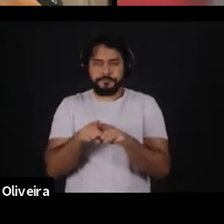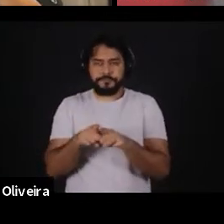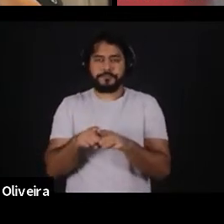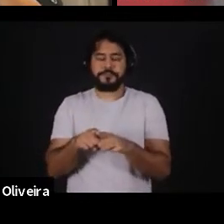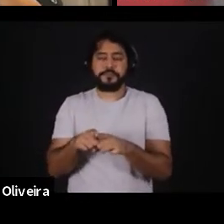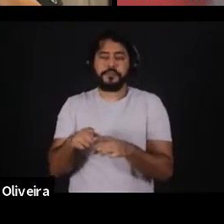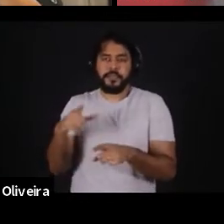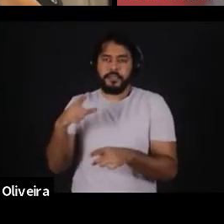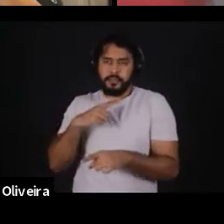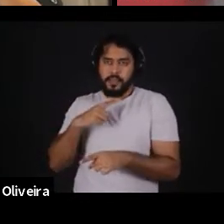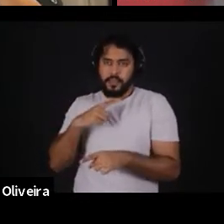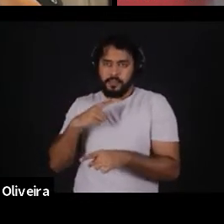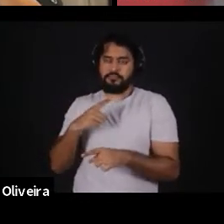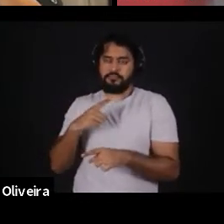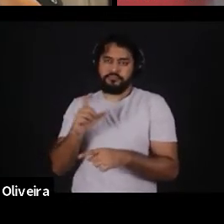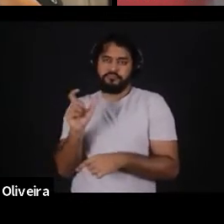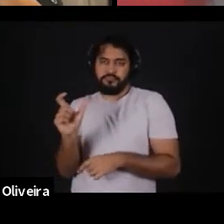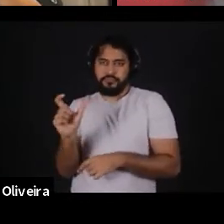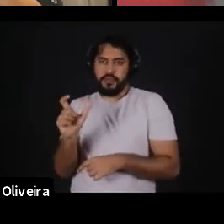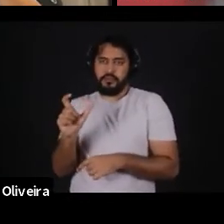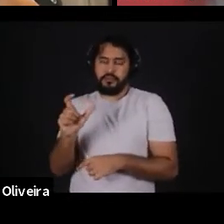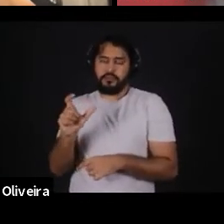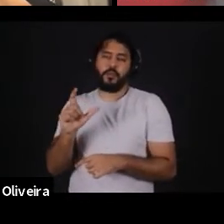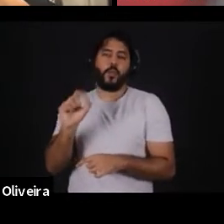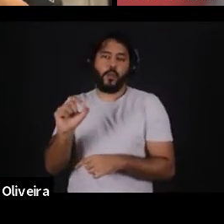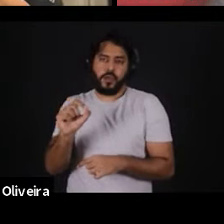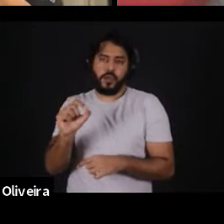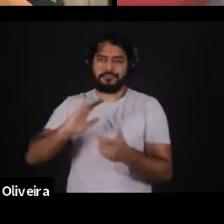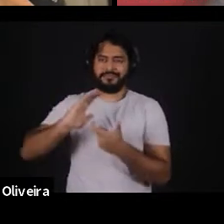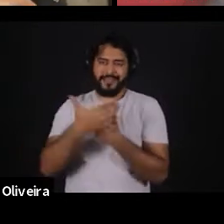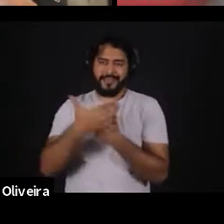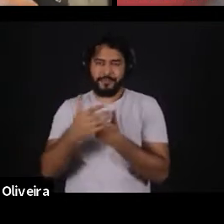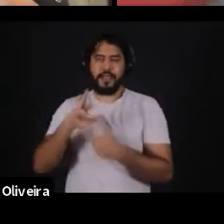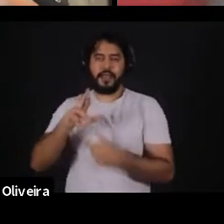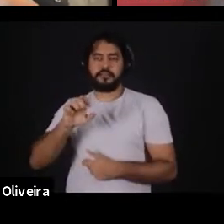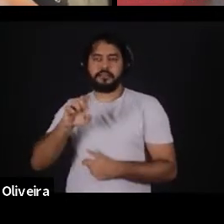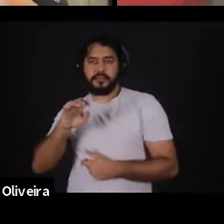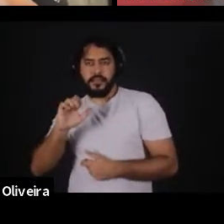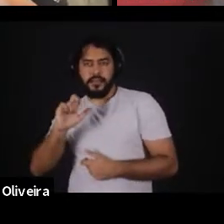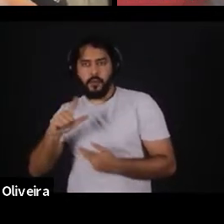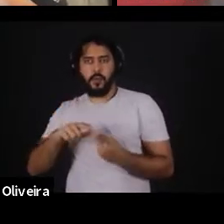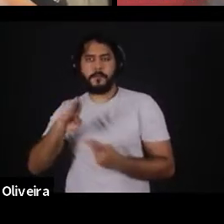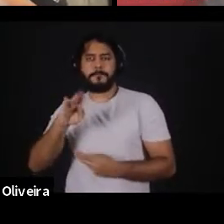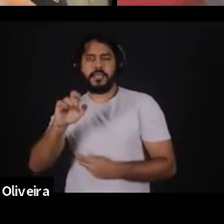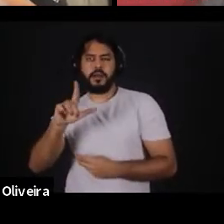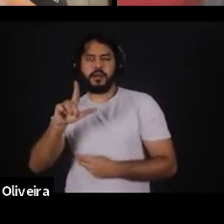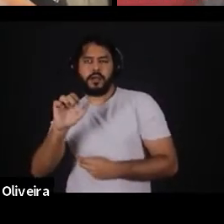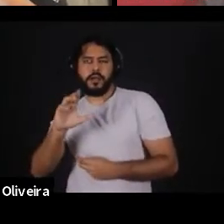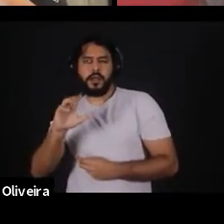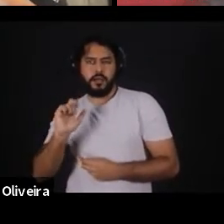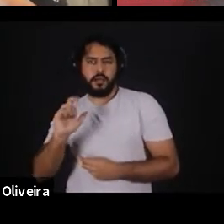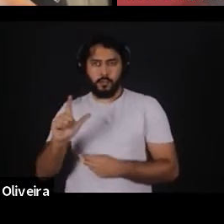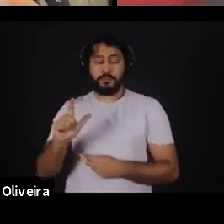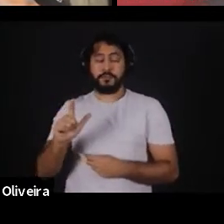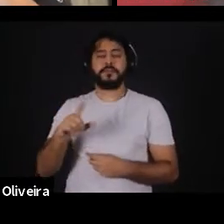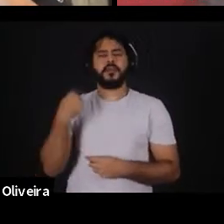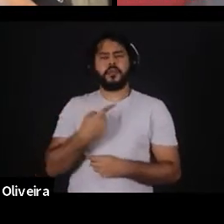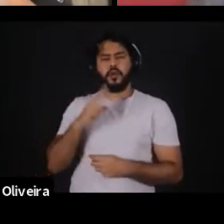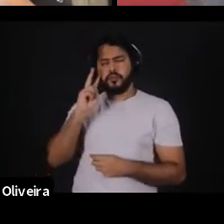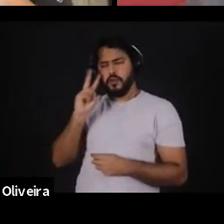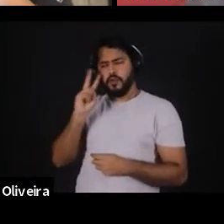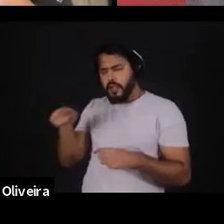Que é o racial, bicondicional, não local. E quando a gente está olhando para essa